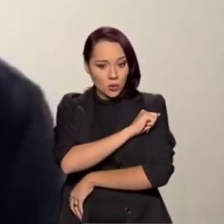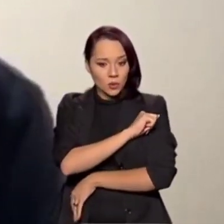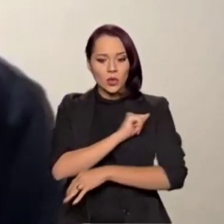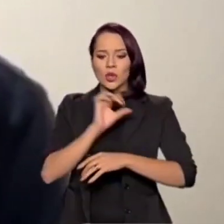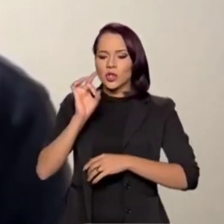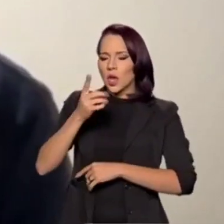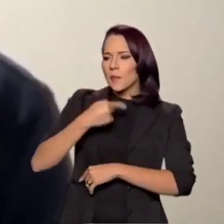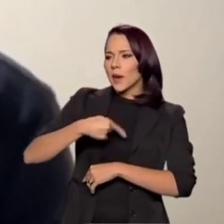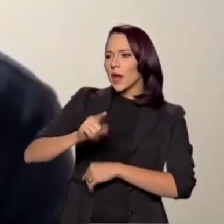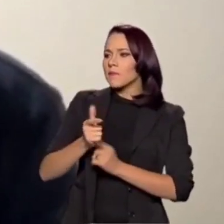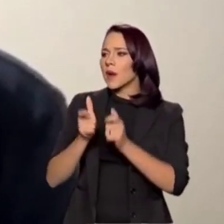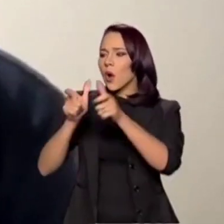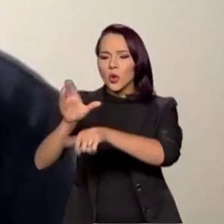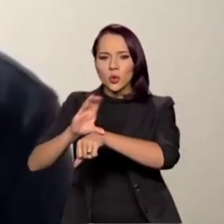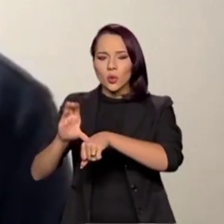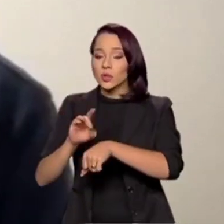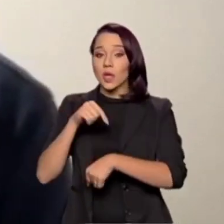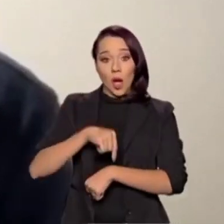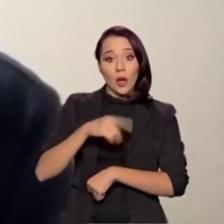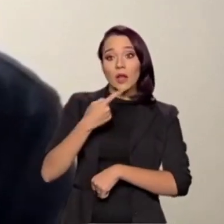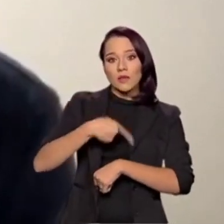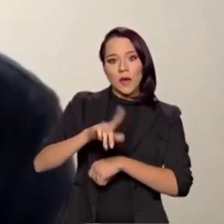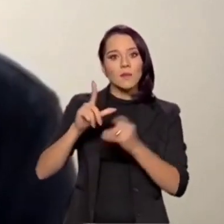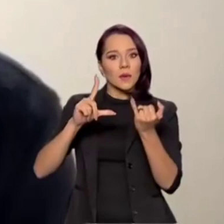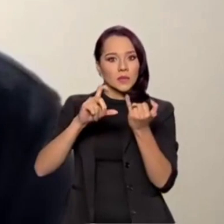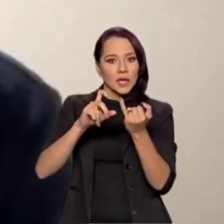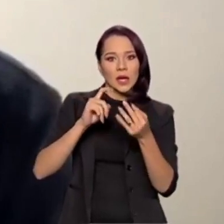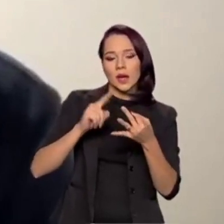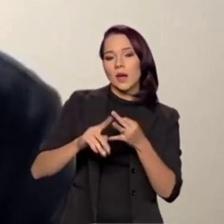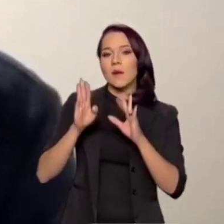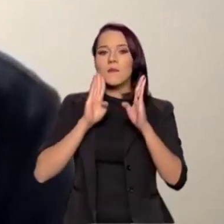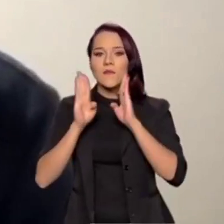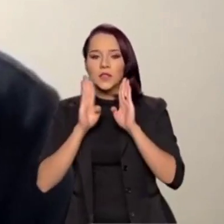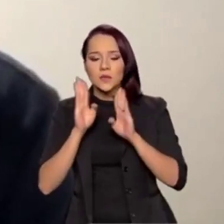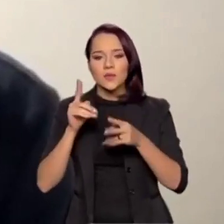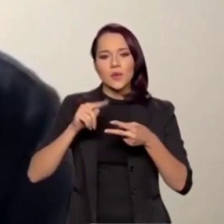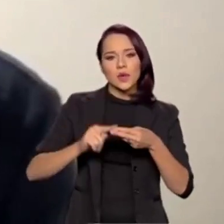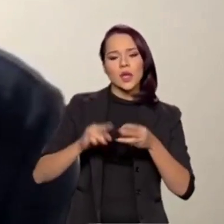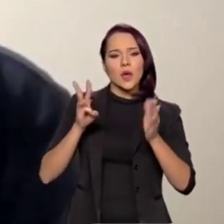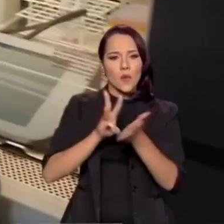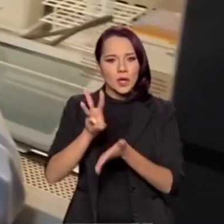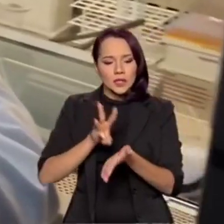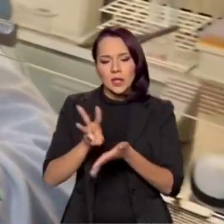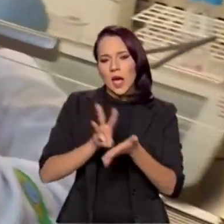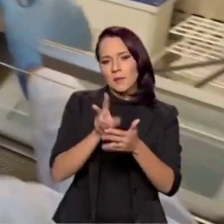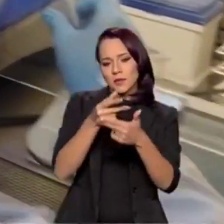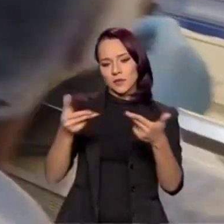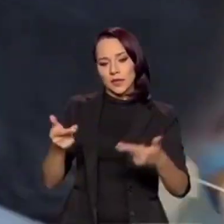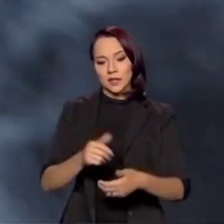só para ir para outro cursinho, mas ele sai daqui para ir para o Instagram, para ir para o Facebook, para ir para o WhatsApp, por aí vai.